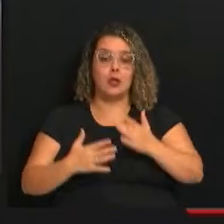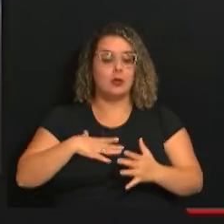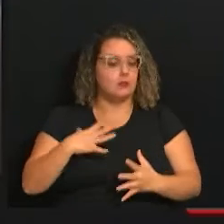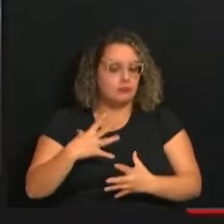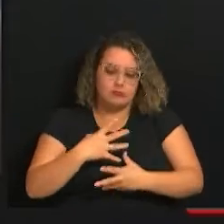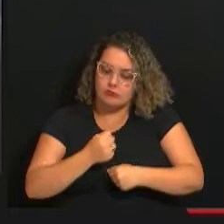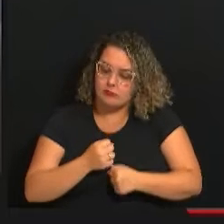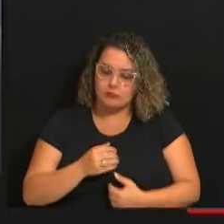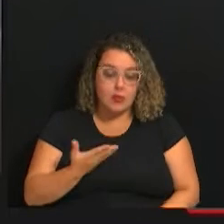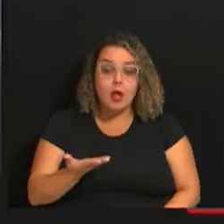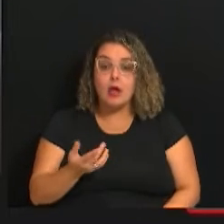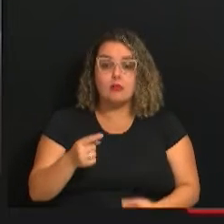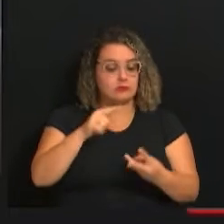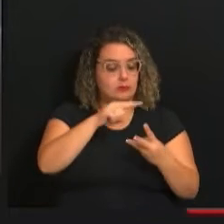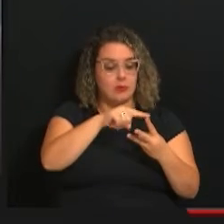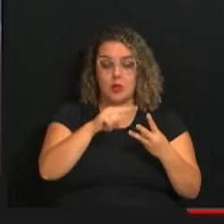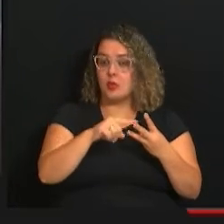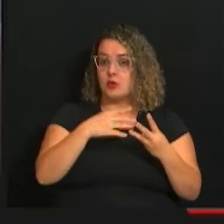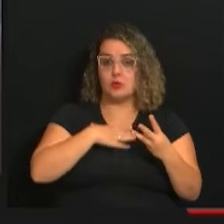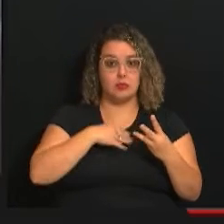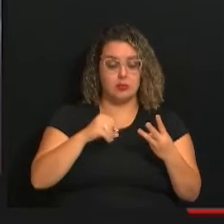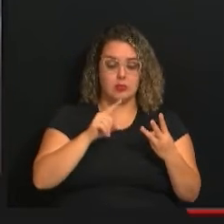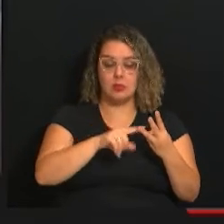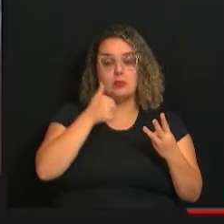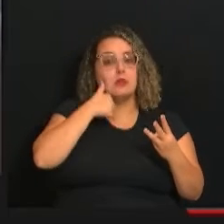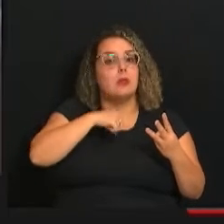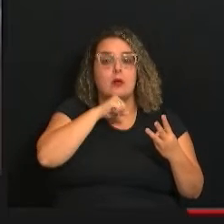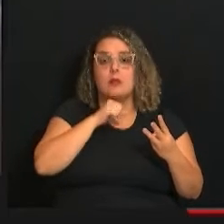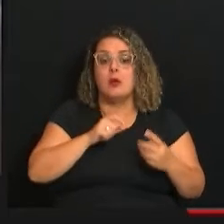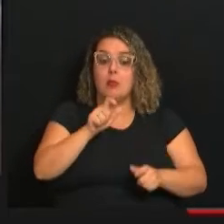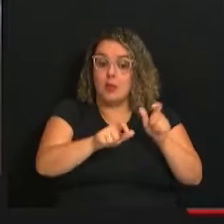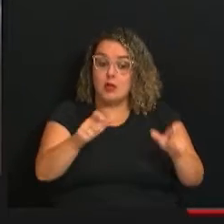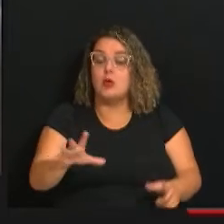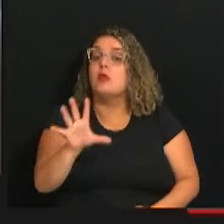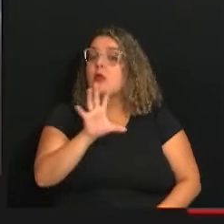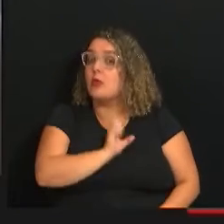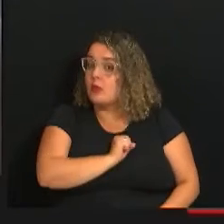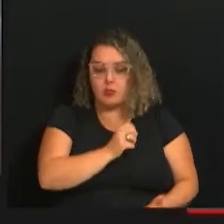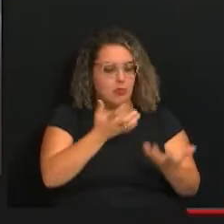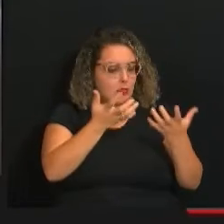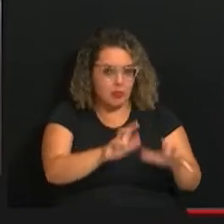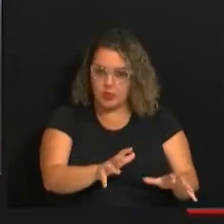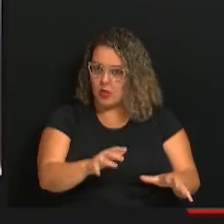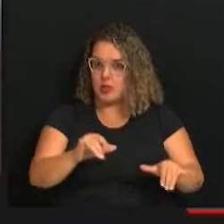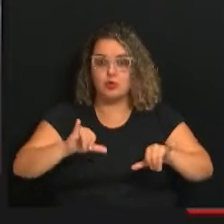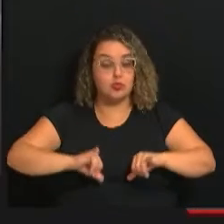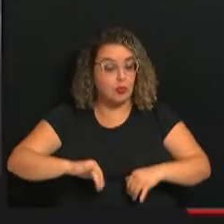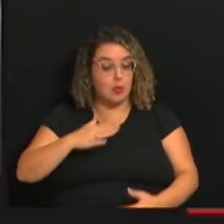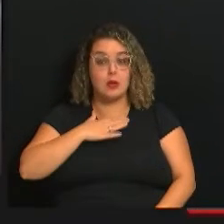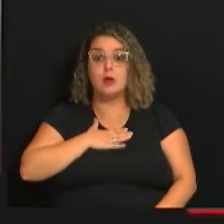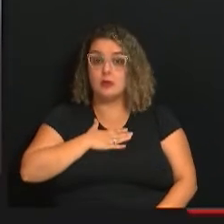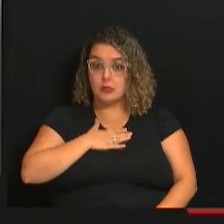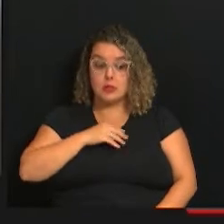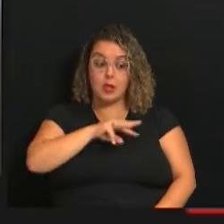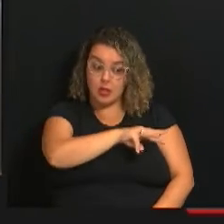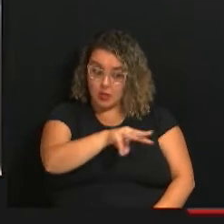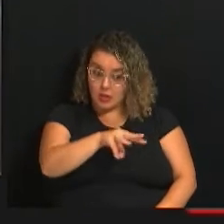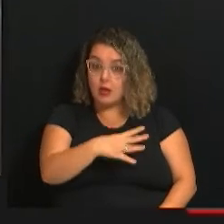Então, eu pensava, todo dia que eu acordava de manhã, eu falava, meu Deus, me ajuda a passar por mais esse